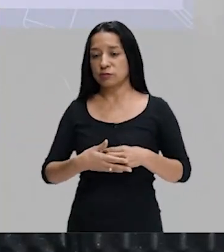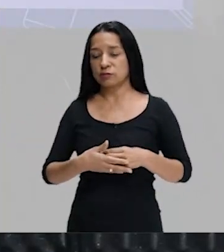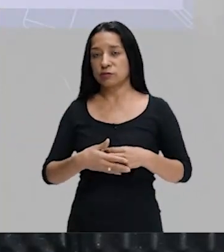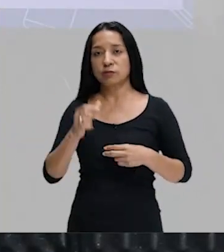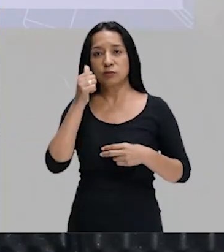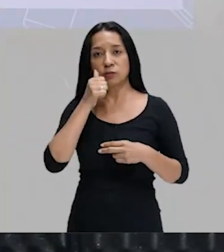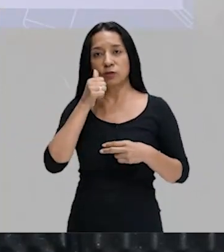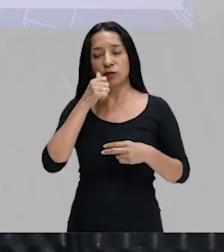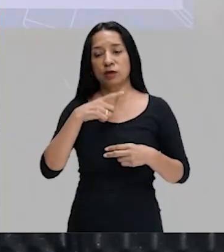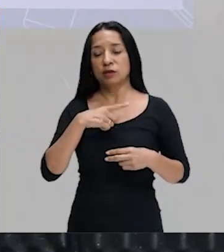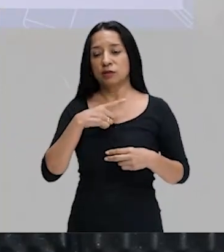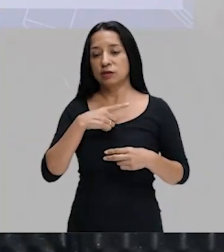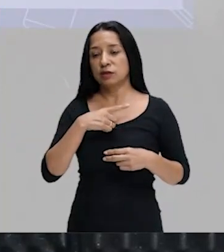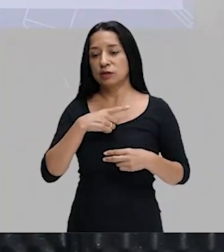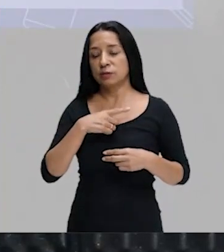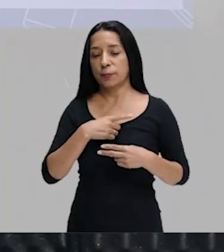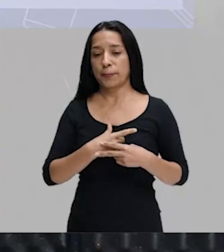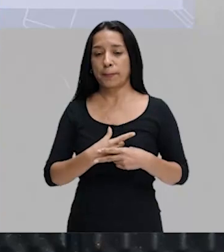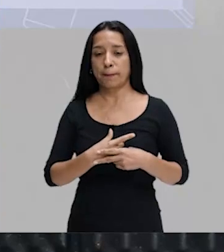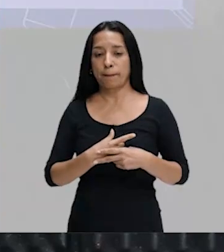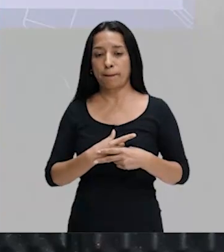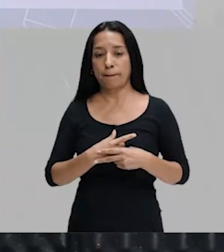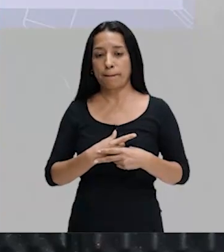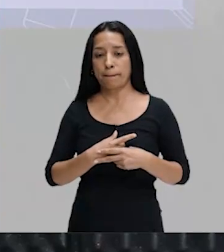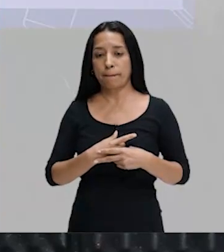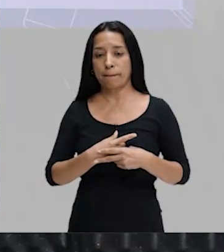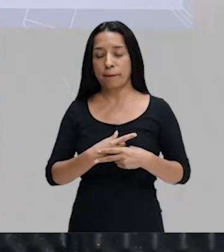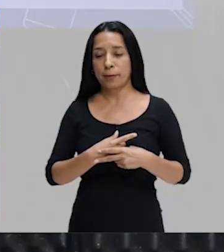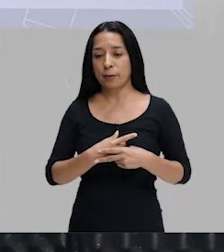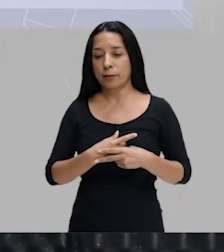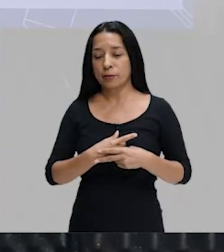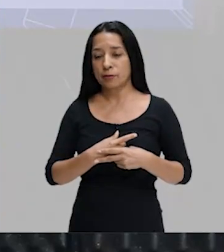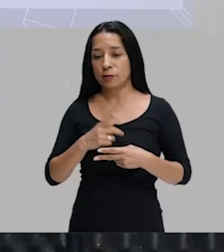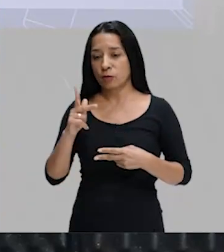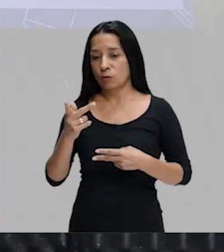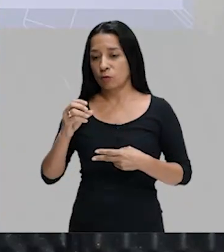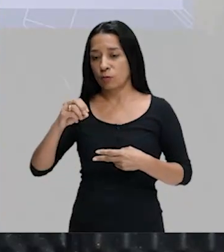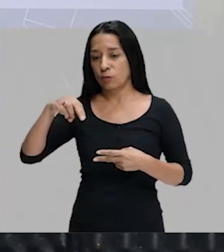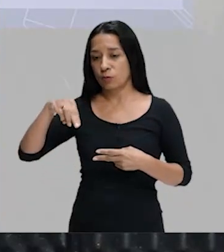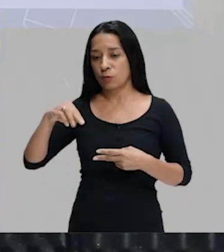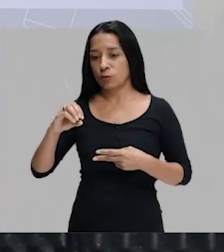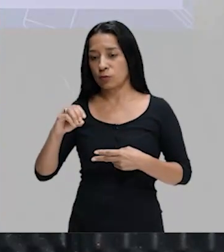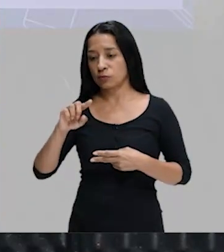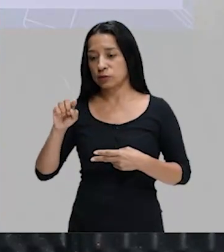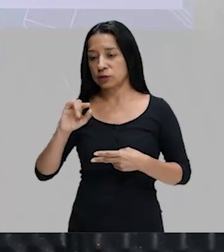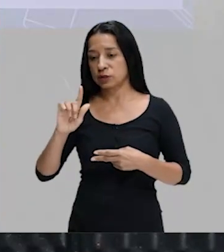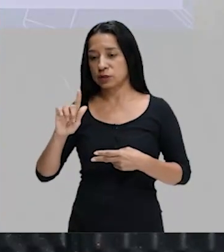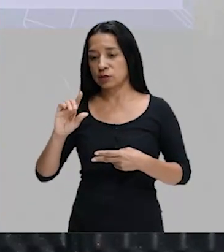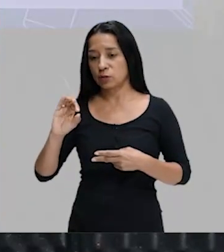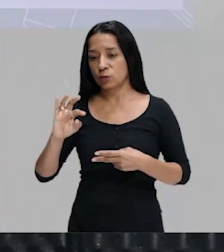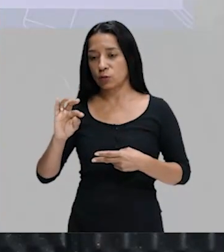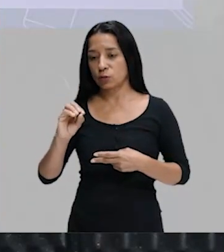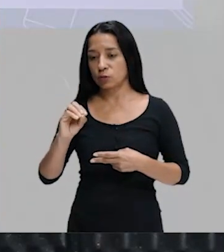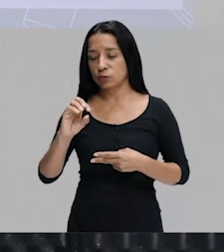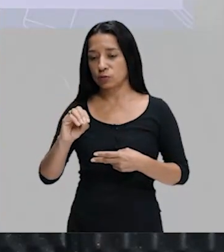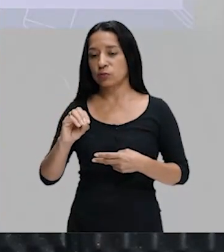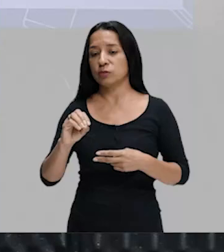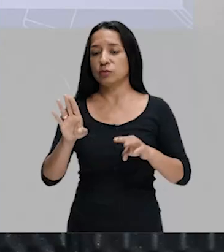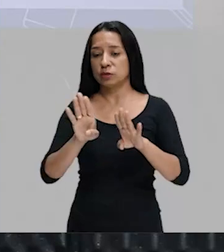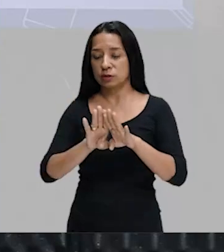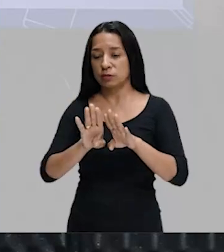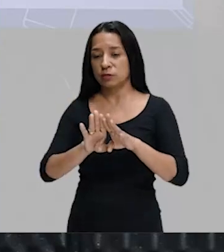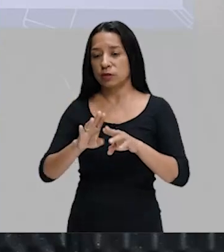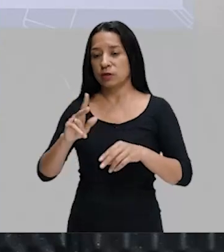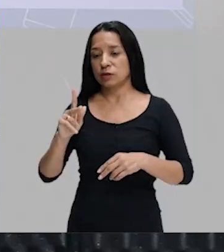feminino, eu tinha o homozigoto dominante, tá? Eu tinha o heterozigoto e